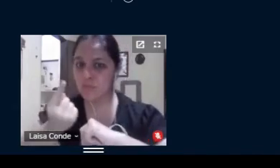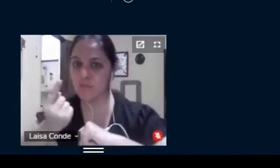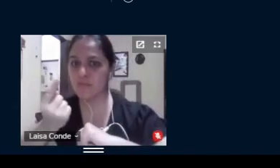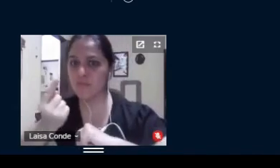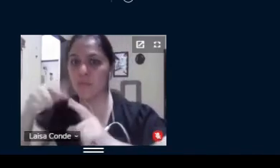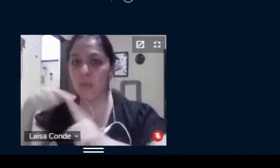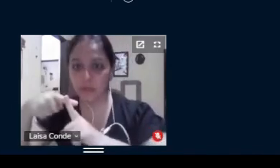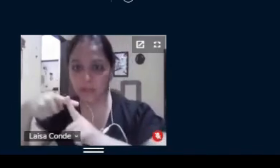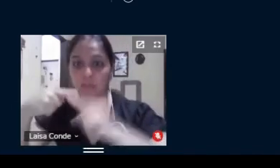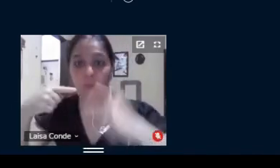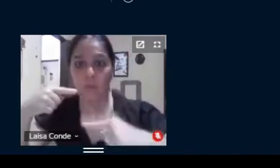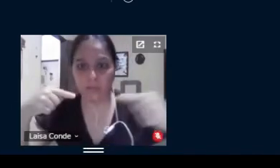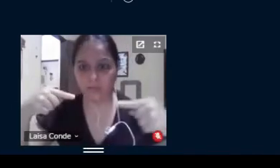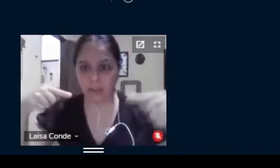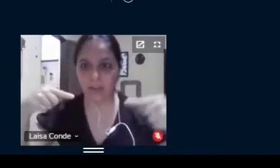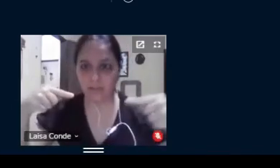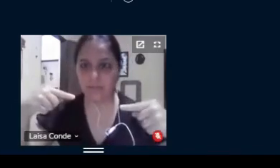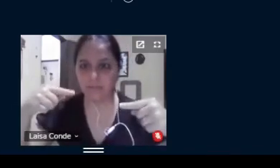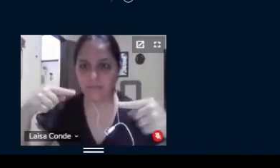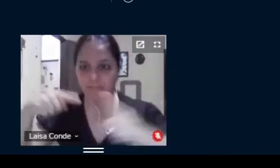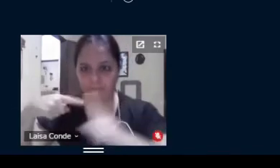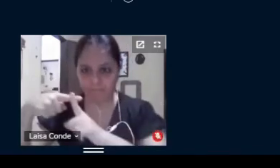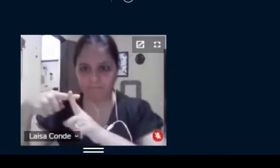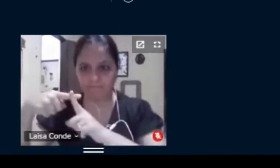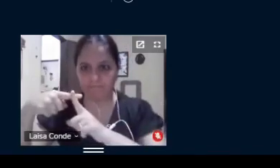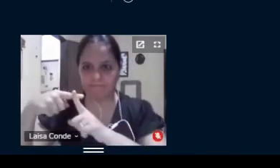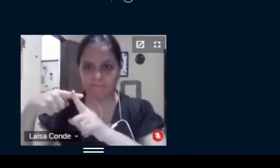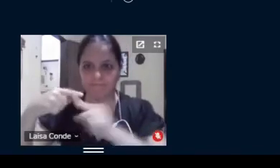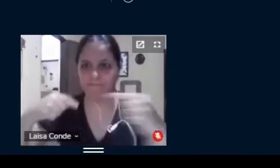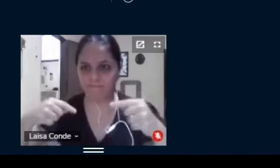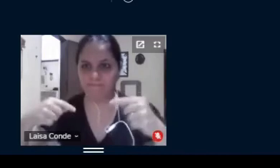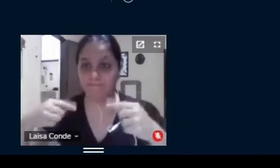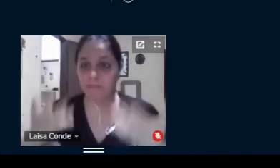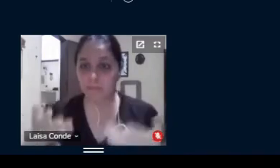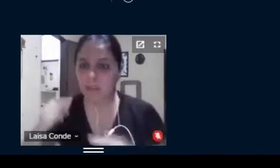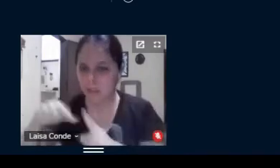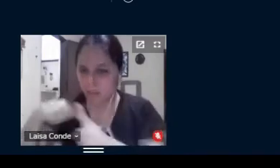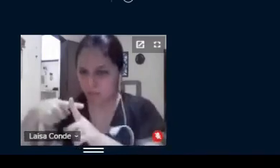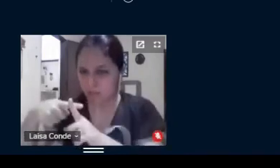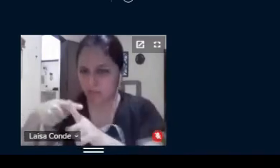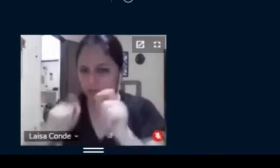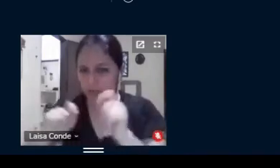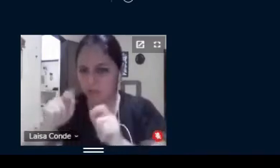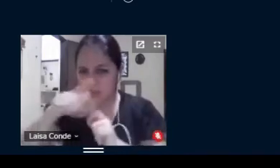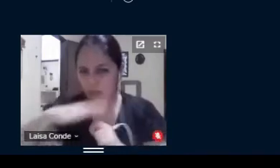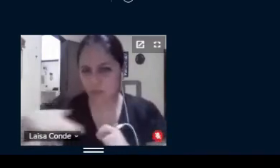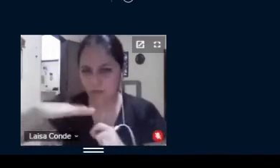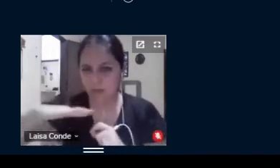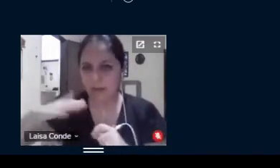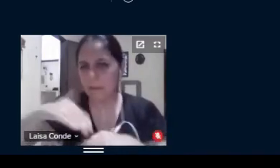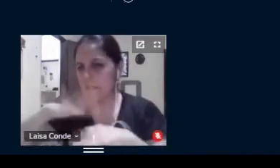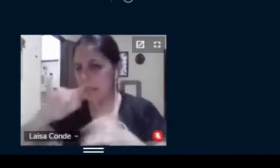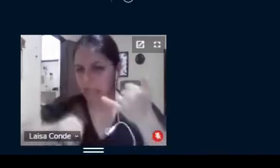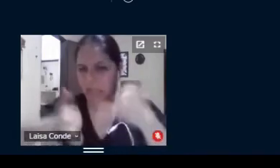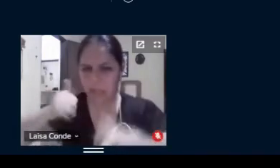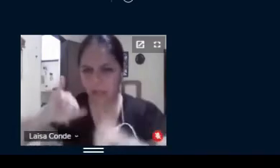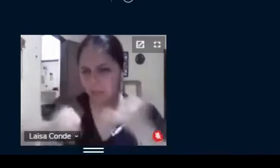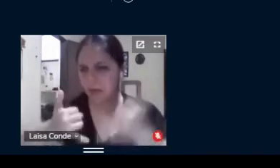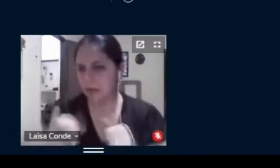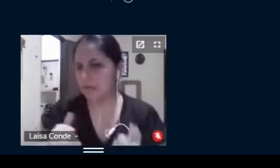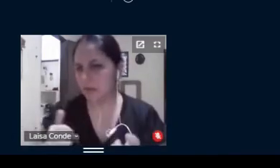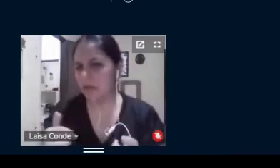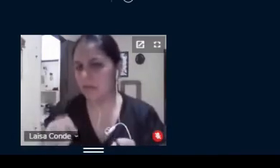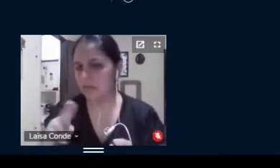positivo, o outro lado negativo, tá? Esse dispositivo dela é mais para laboratório, né? Não é aquela situação da gente